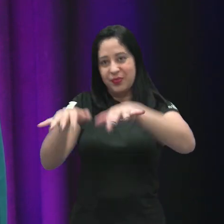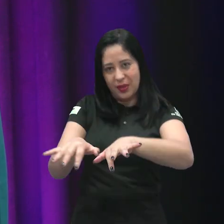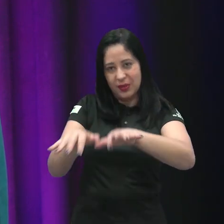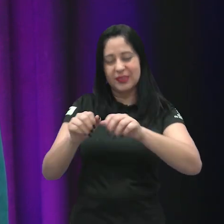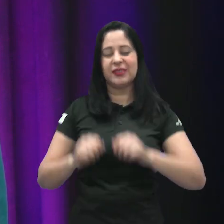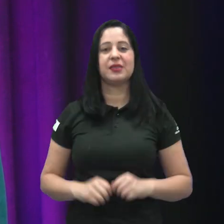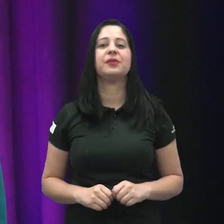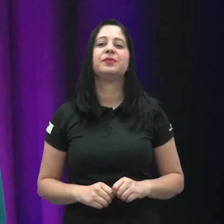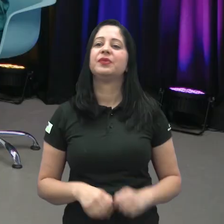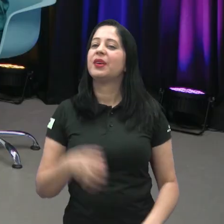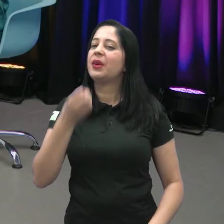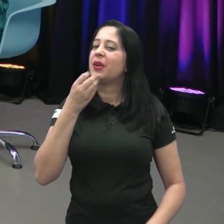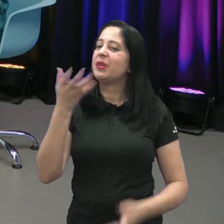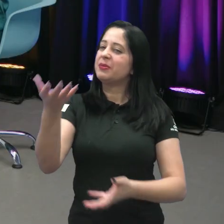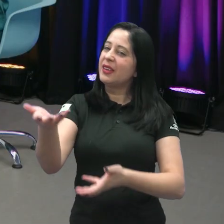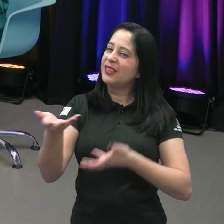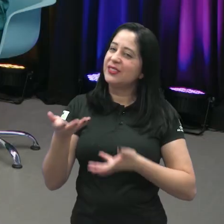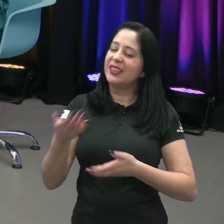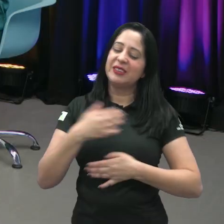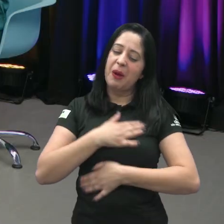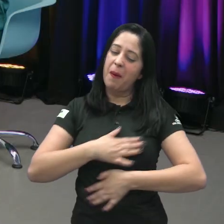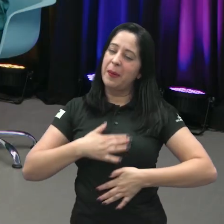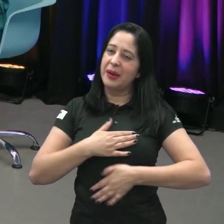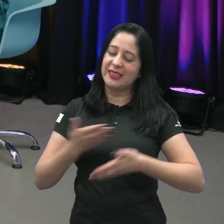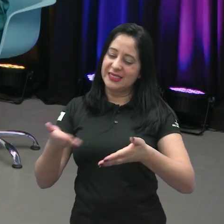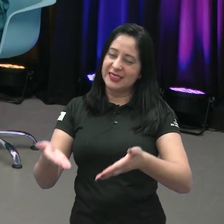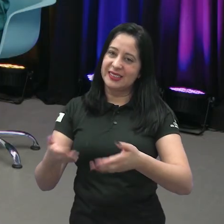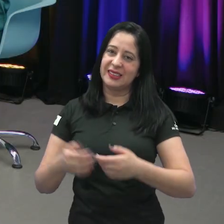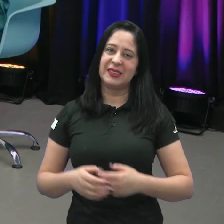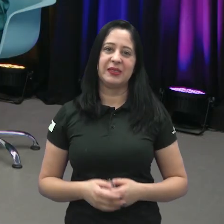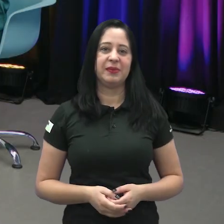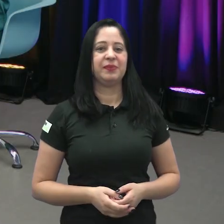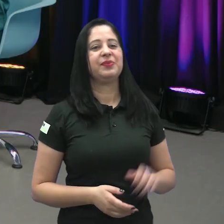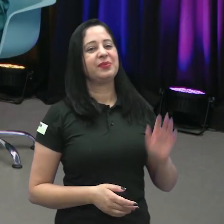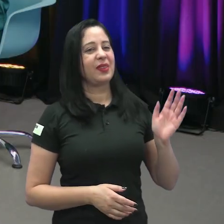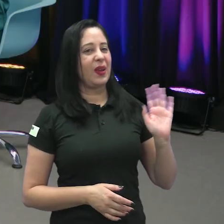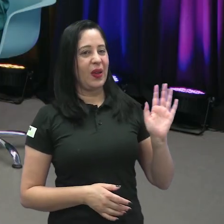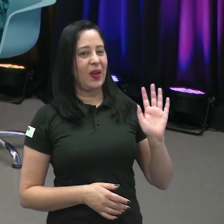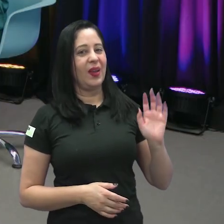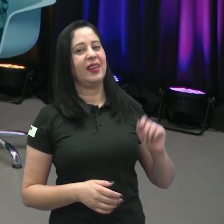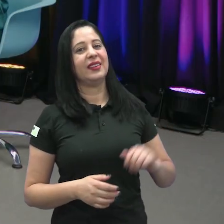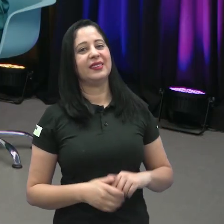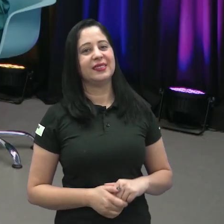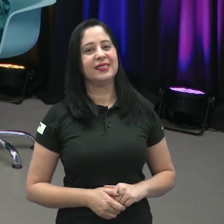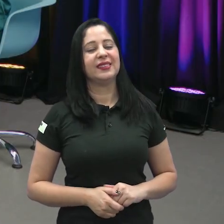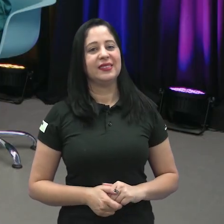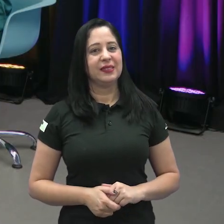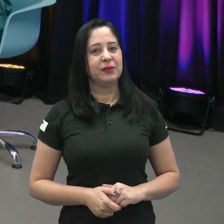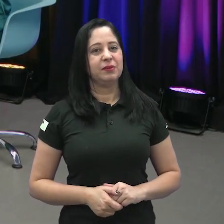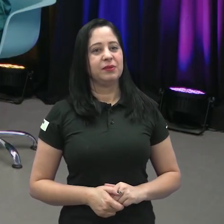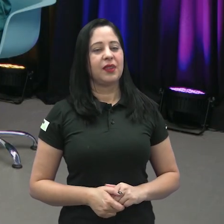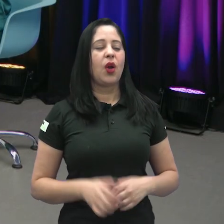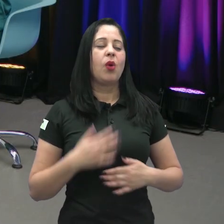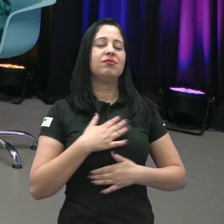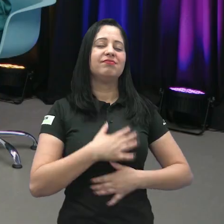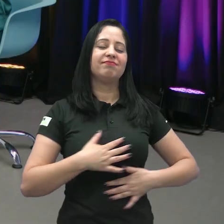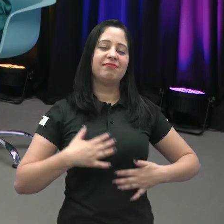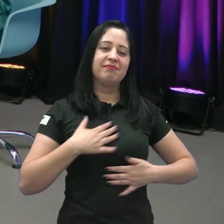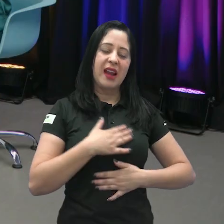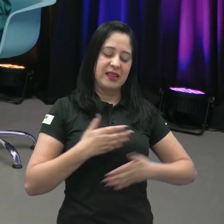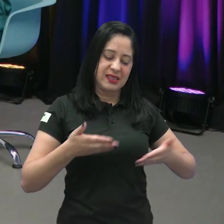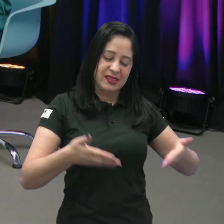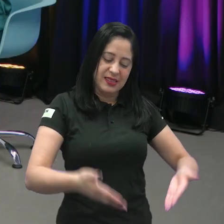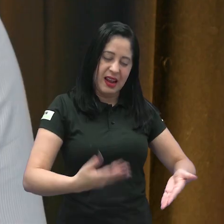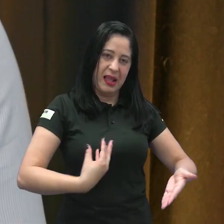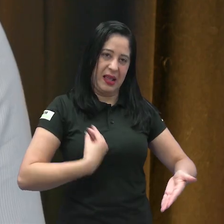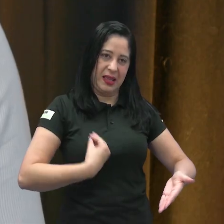Muito bem-vindo, vereador, ao nosso estúdio aqui da TV Câmara. Prazer enorme te receber. Olá, Priscila, é